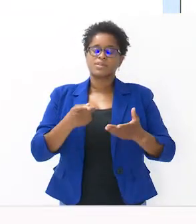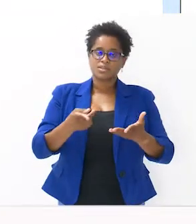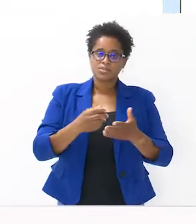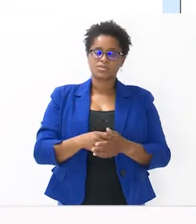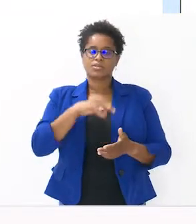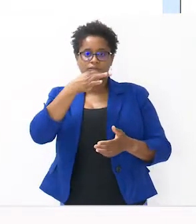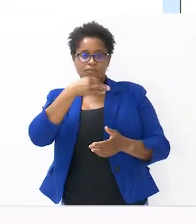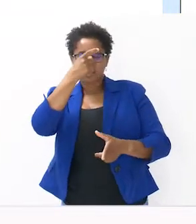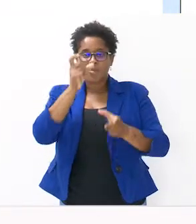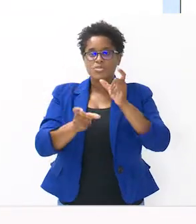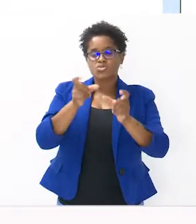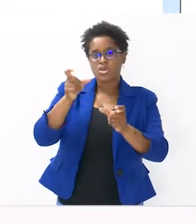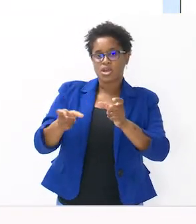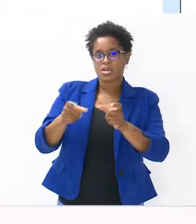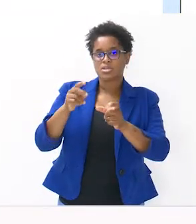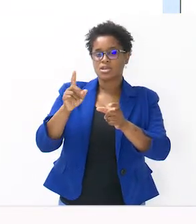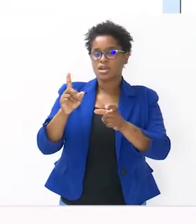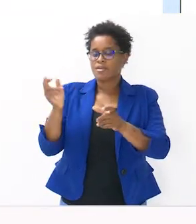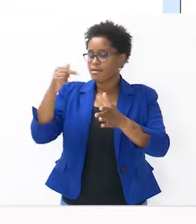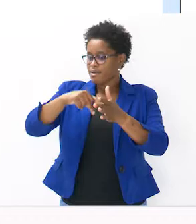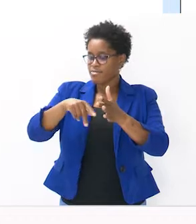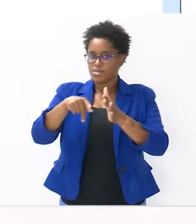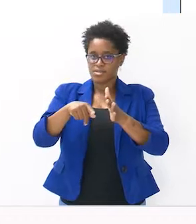Refiram a personagem que não